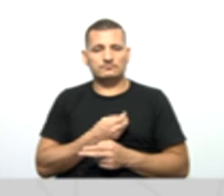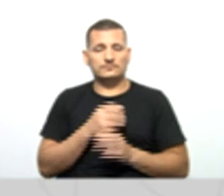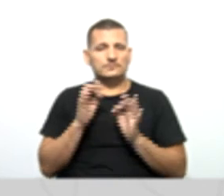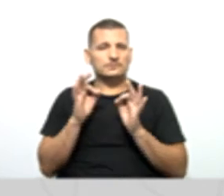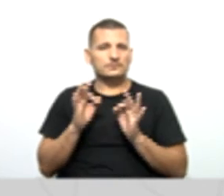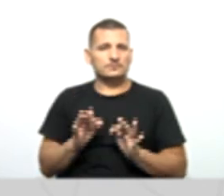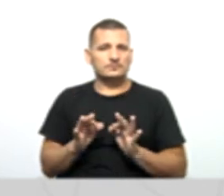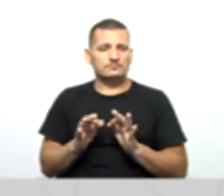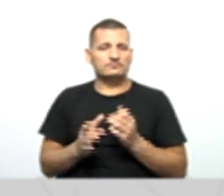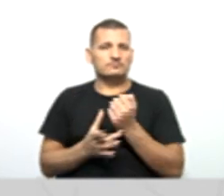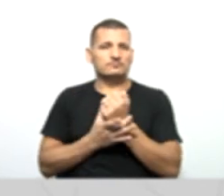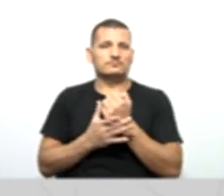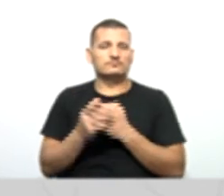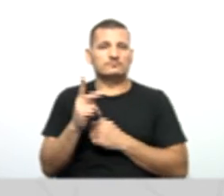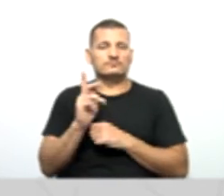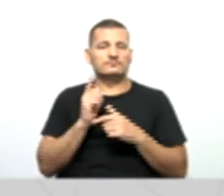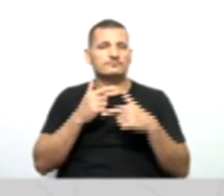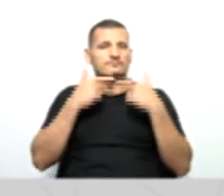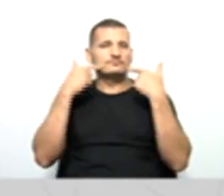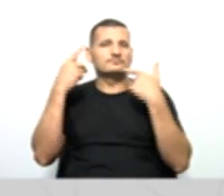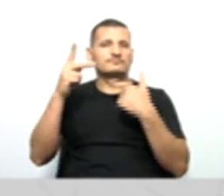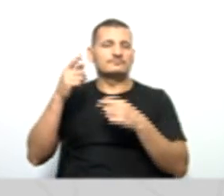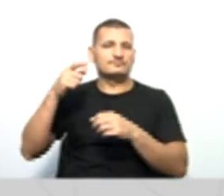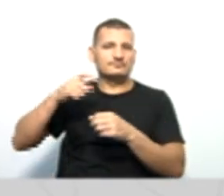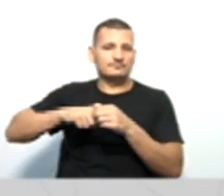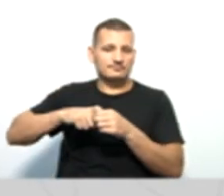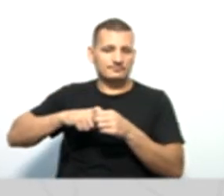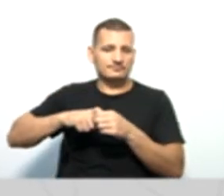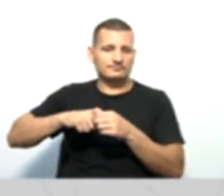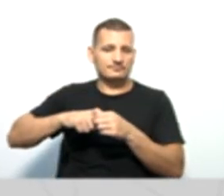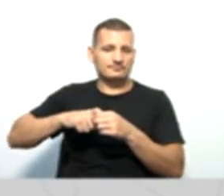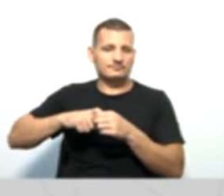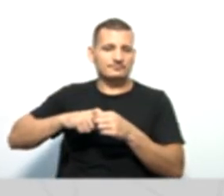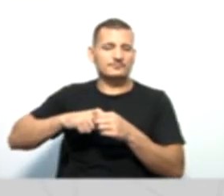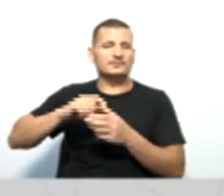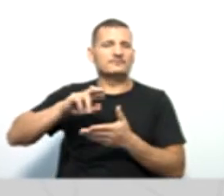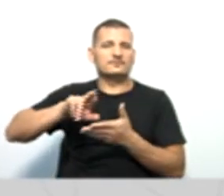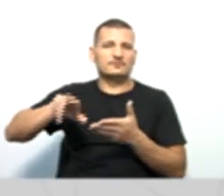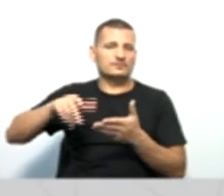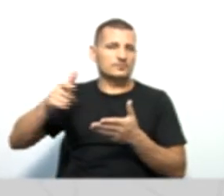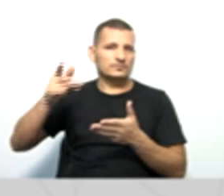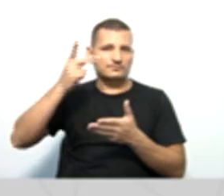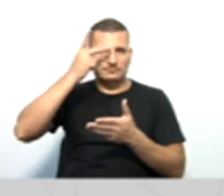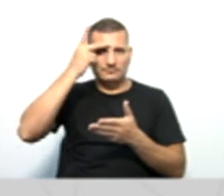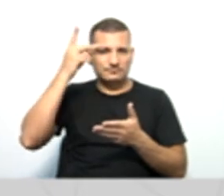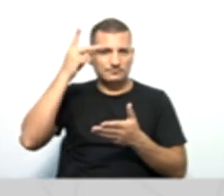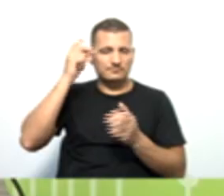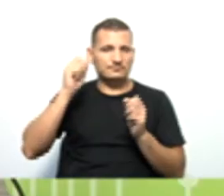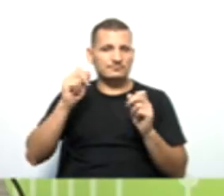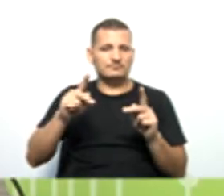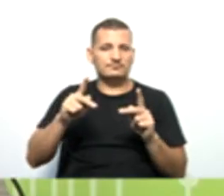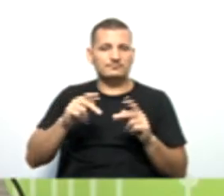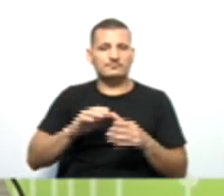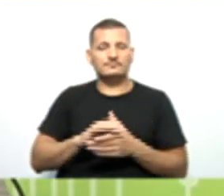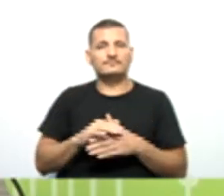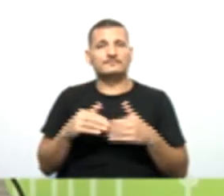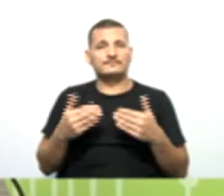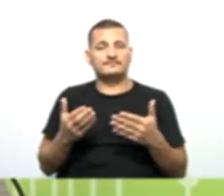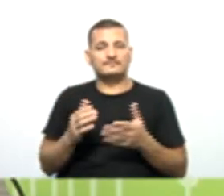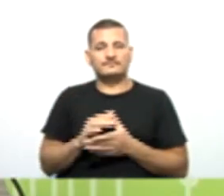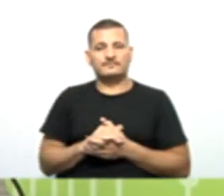que garantirá o sorriso dos seus patrocinadores e demais envolvidos no projeto. Ok, gente? Então a gente vai ficar